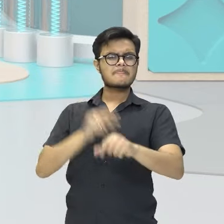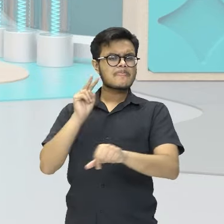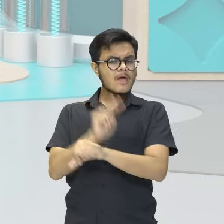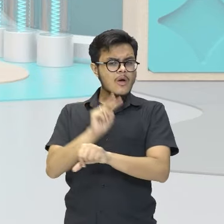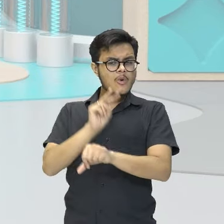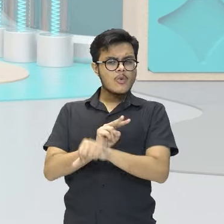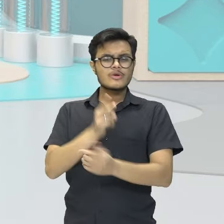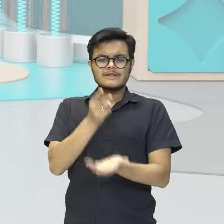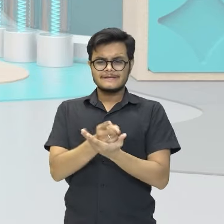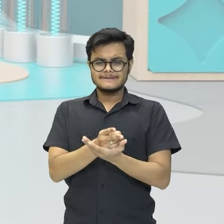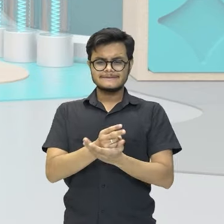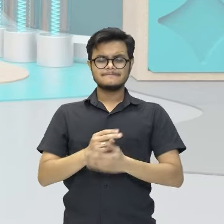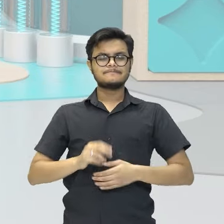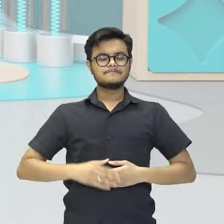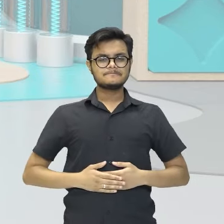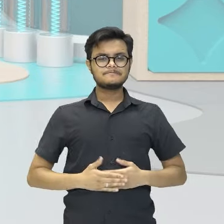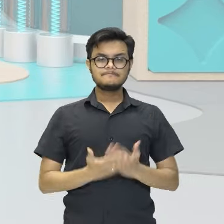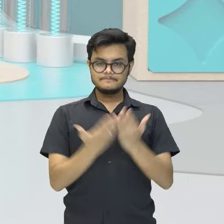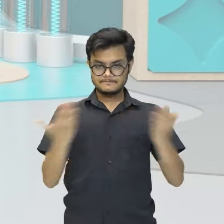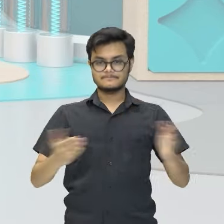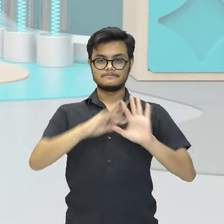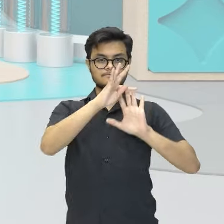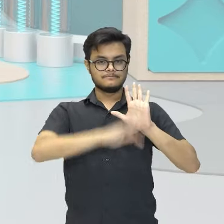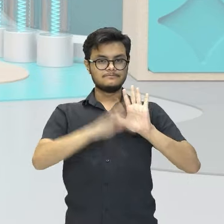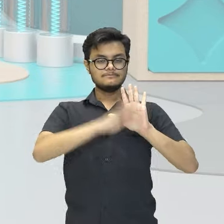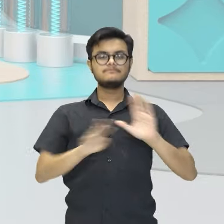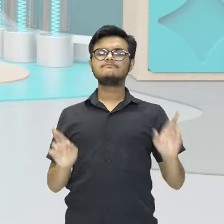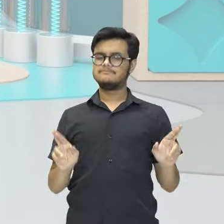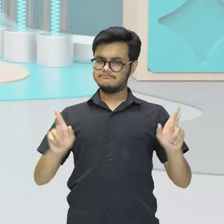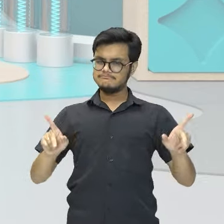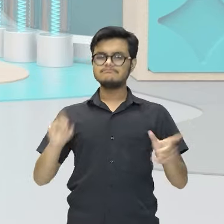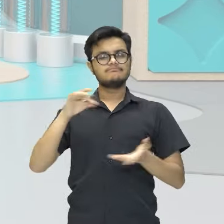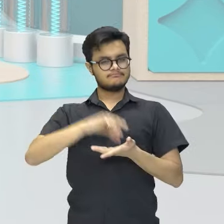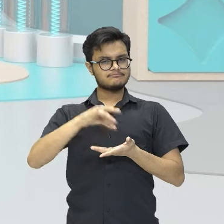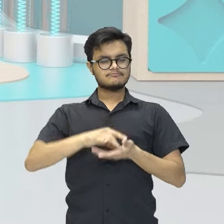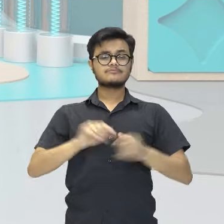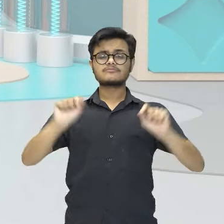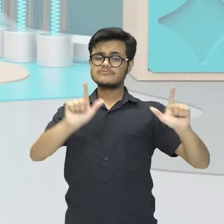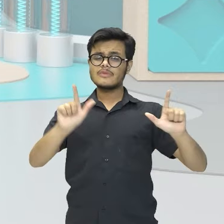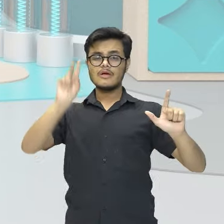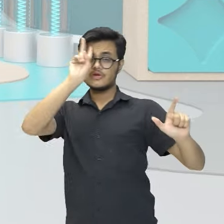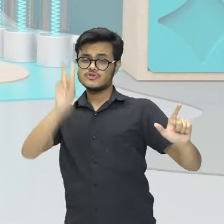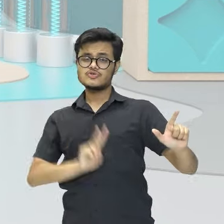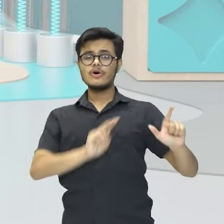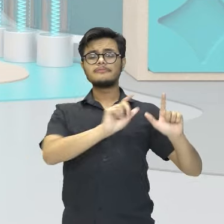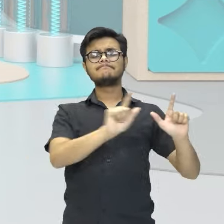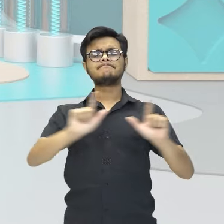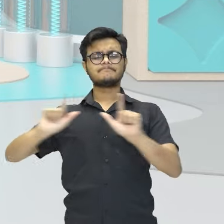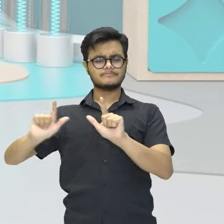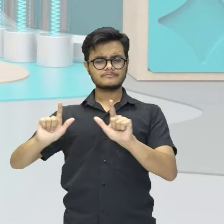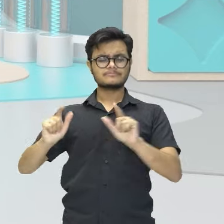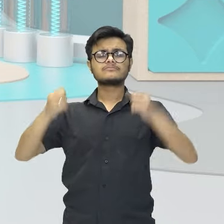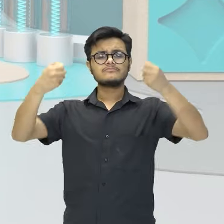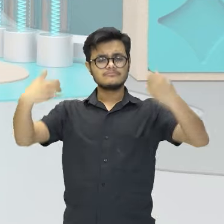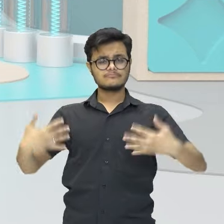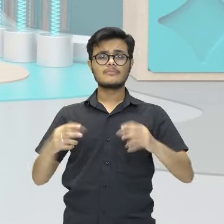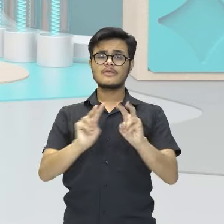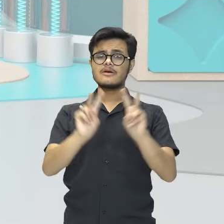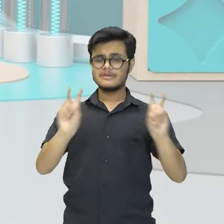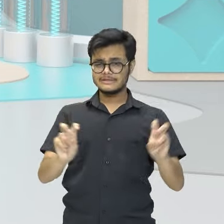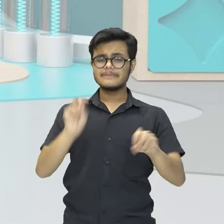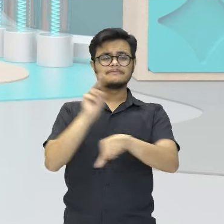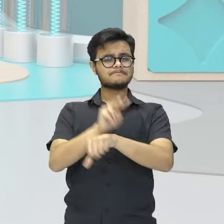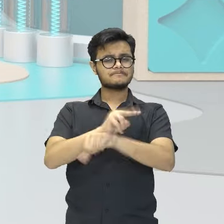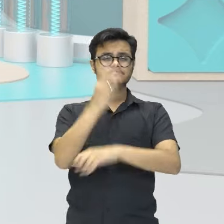ajuda então vejam que é um gênero textual diferente é uma história em quadrinhos mas que fala do tema que nós temos abordado ao longo desta